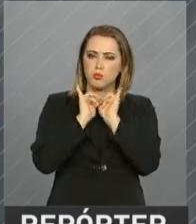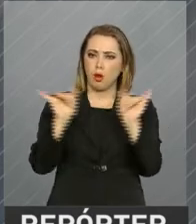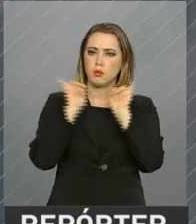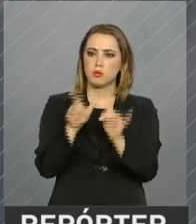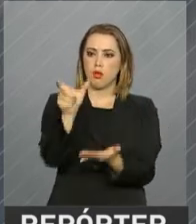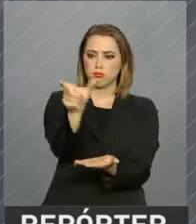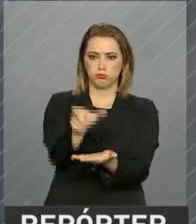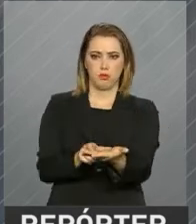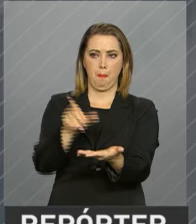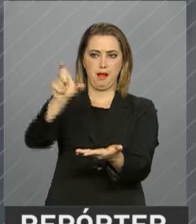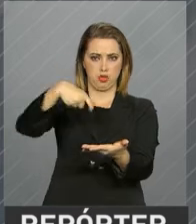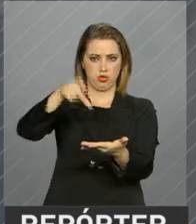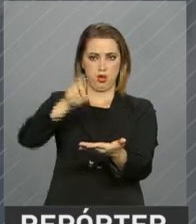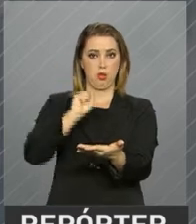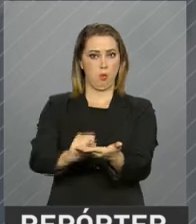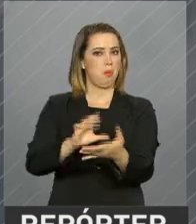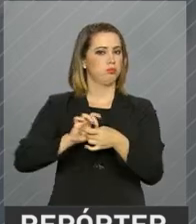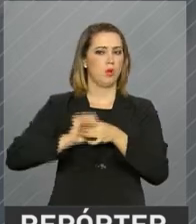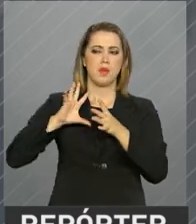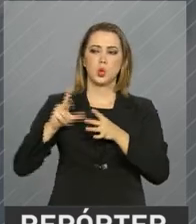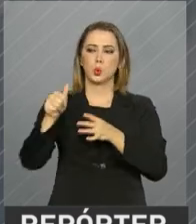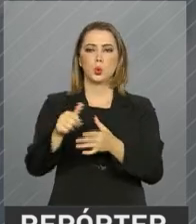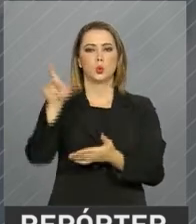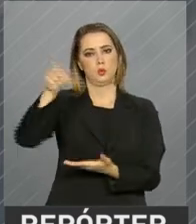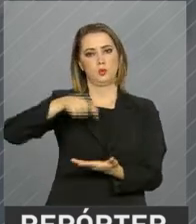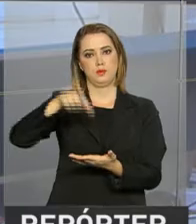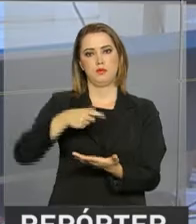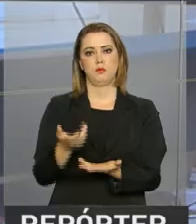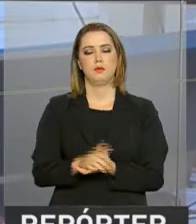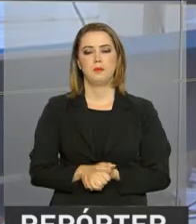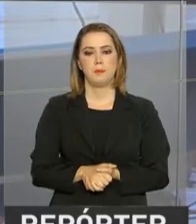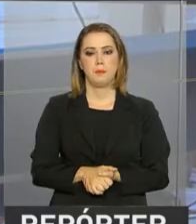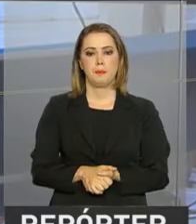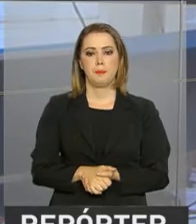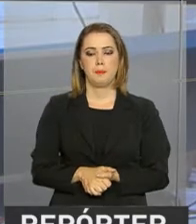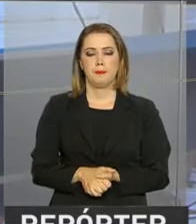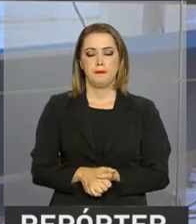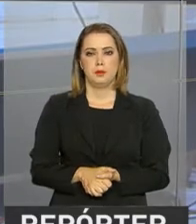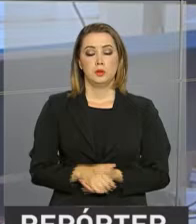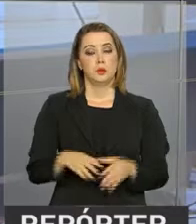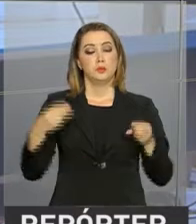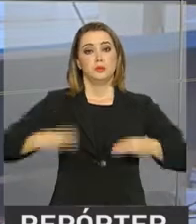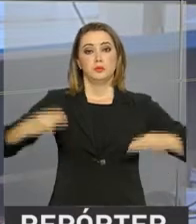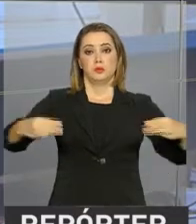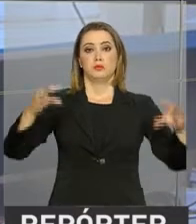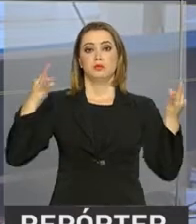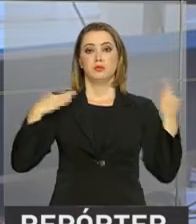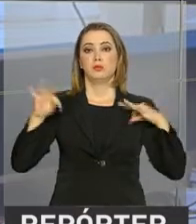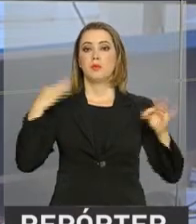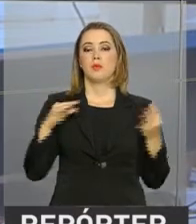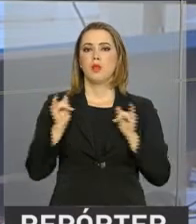e poderá haver diferenciação do preço de acordo com a forma de pagamento eo ministério do turismo lançou uma nova versão do site